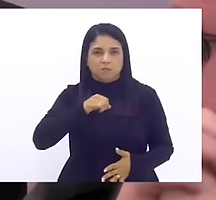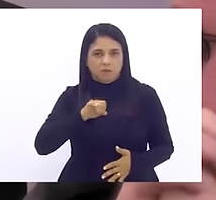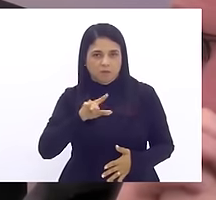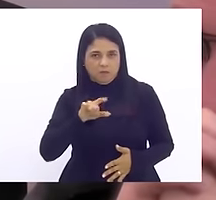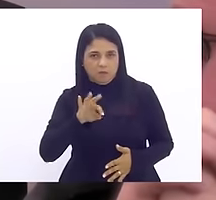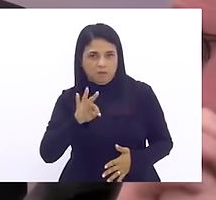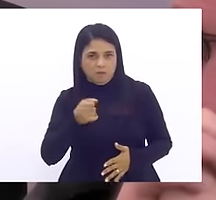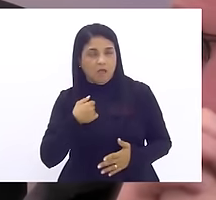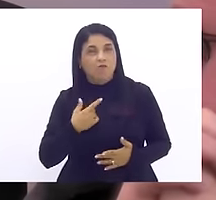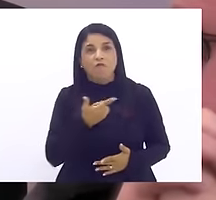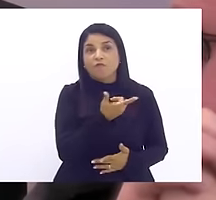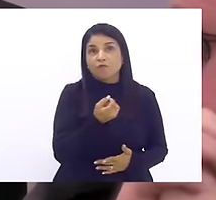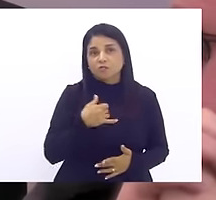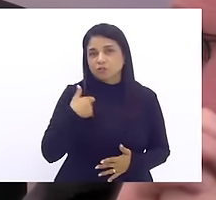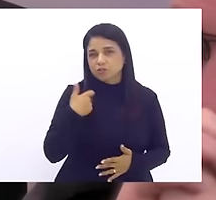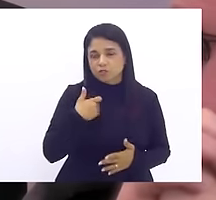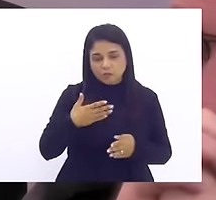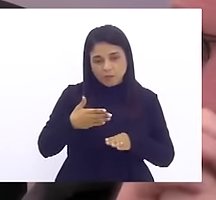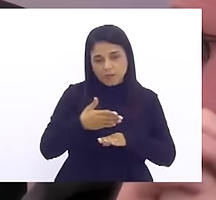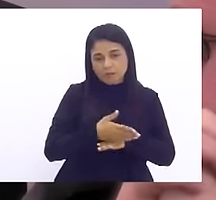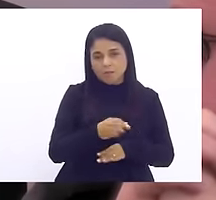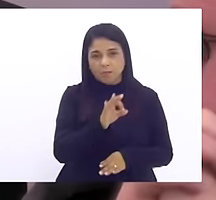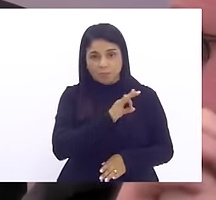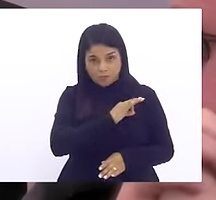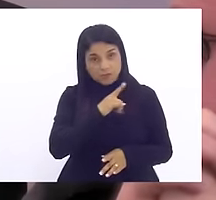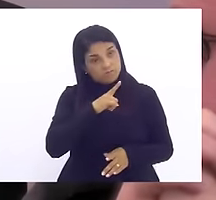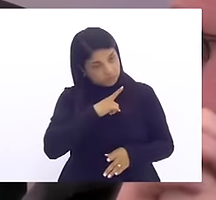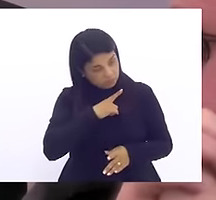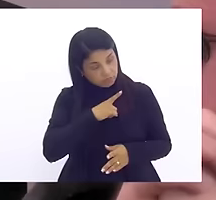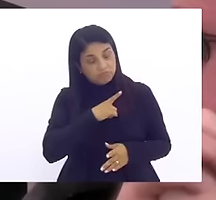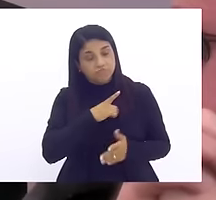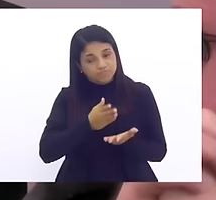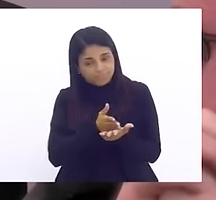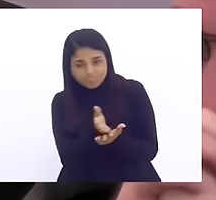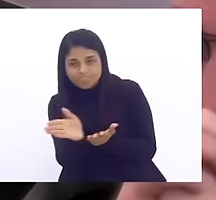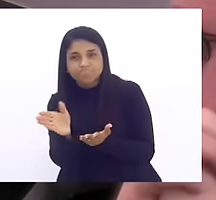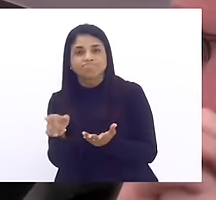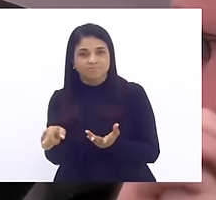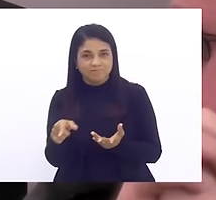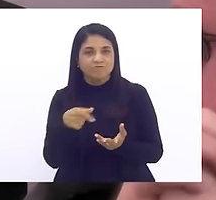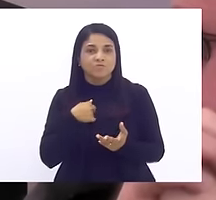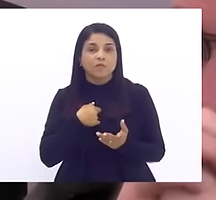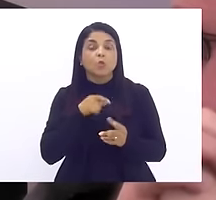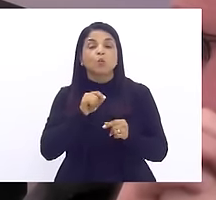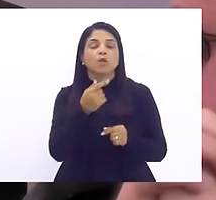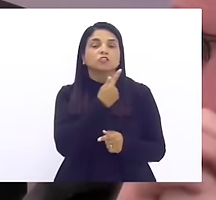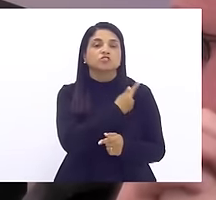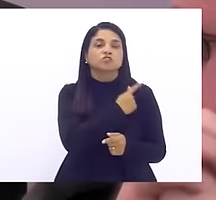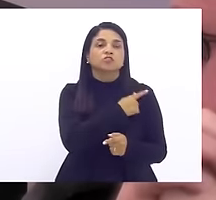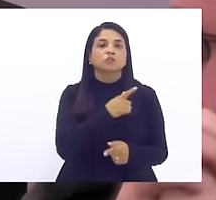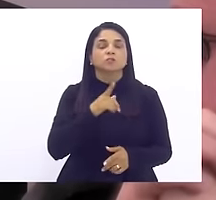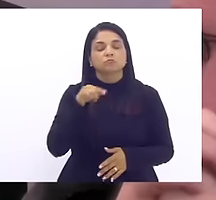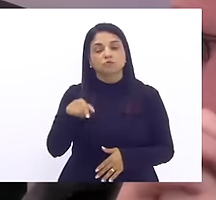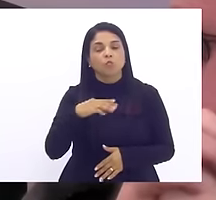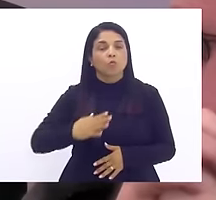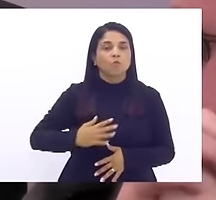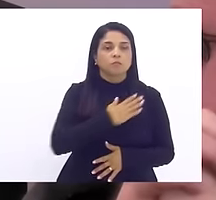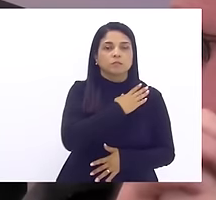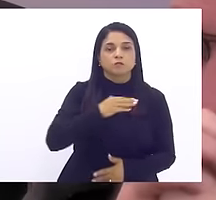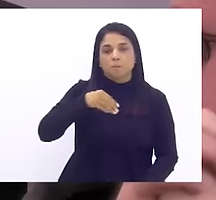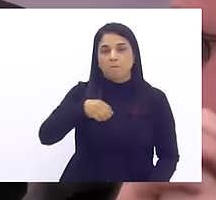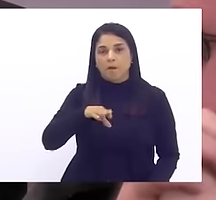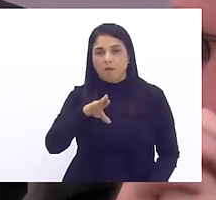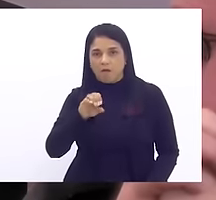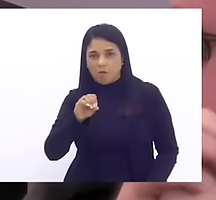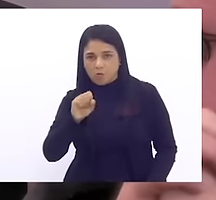com 20 anos de idade para entrar tem então o que que foi implementado sobre a gestão no presente Marcos a mim e eu implementei